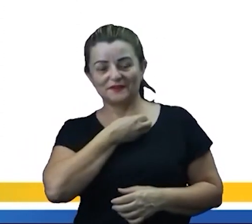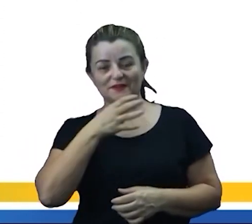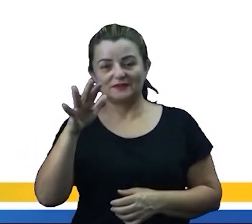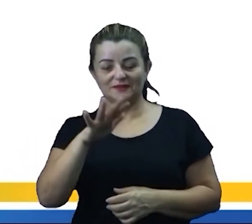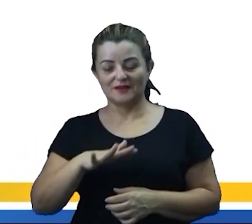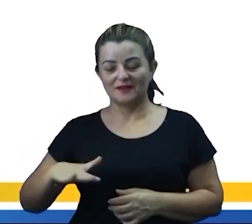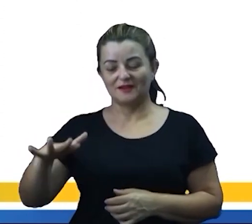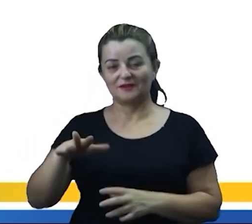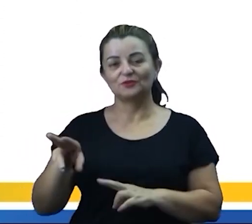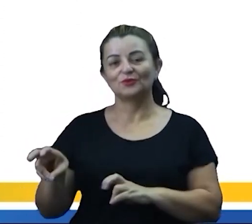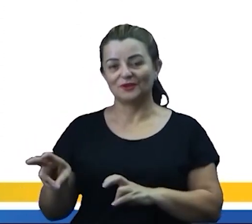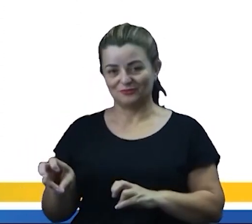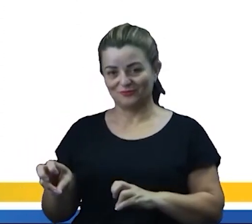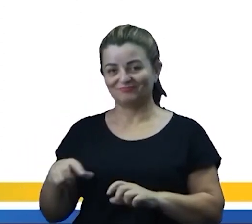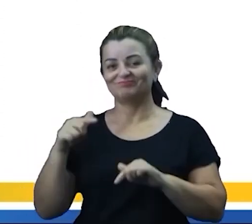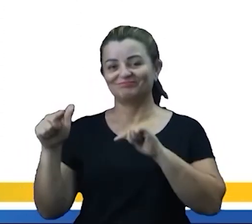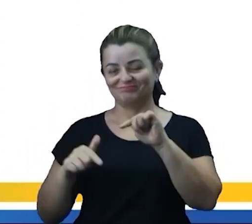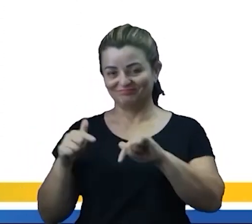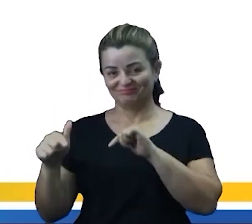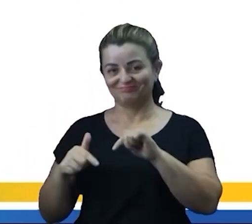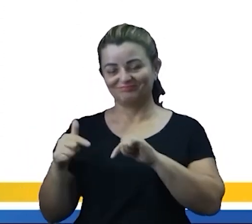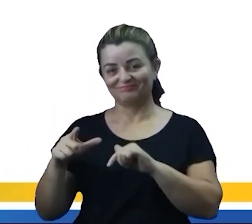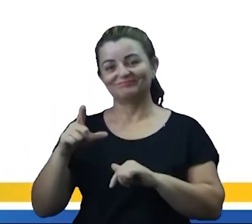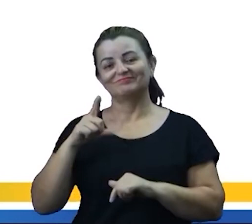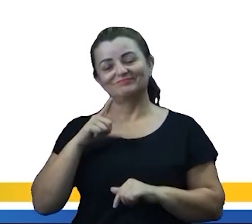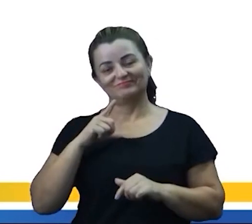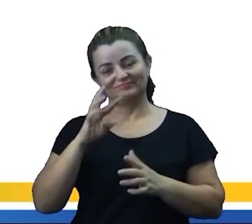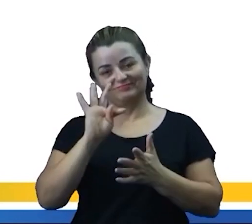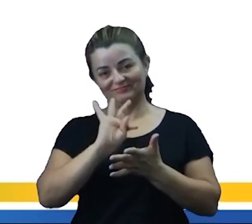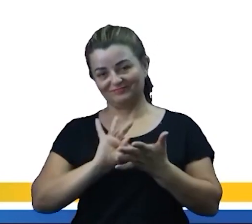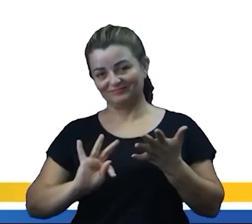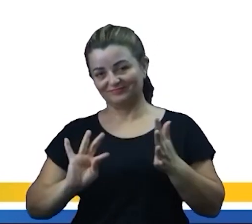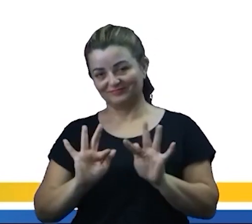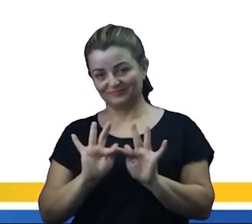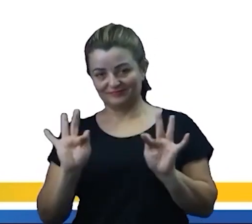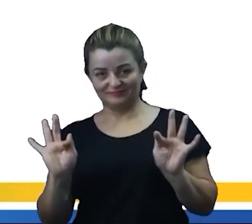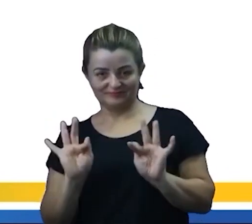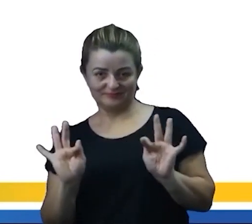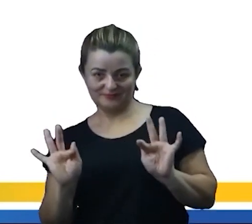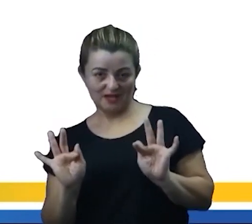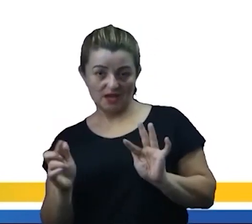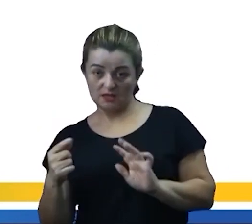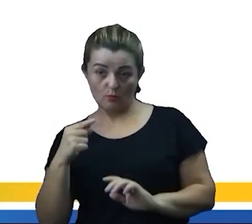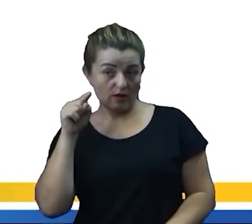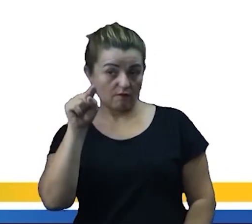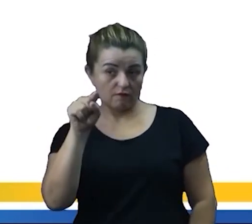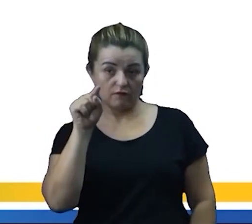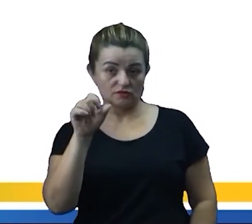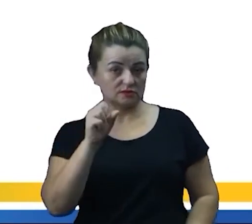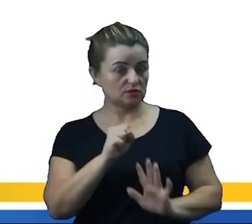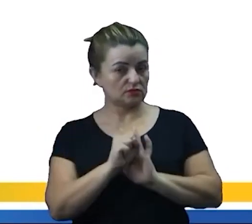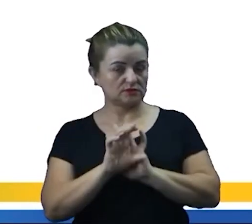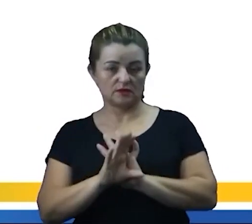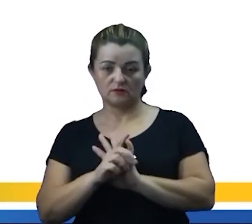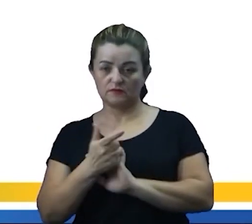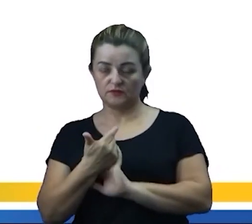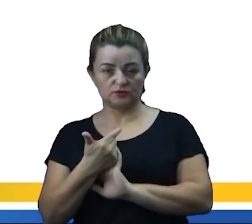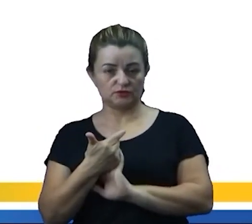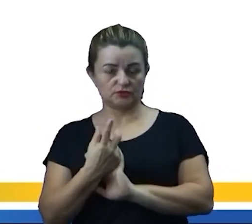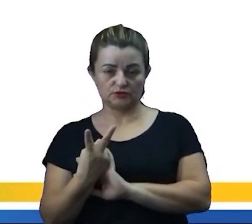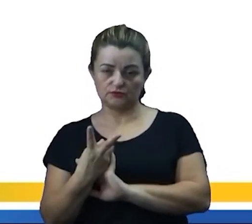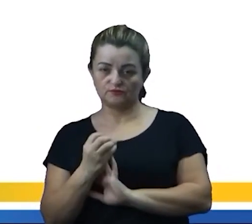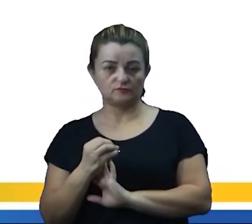atividades pastoris dela. O texto tem linguagem simples, não para você do século XXI. É a linguagem simples para a